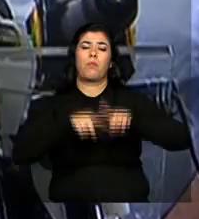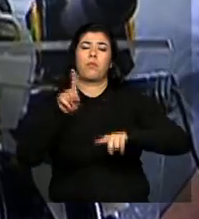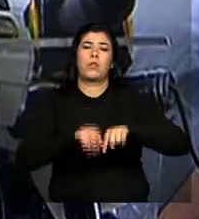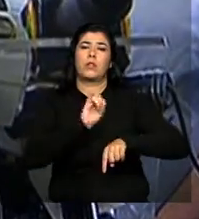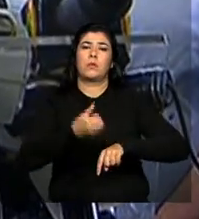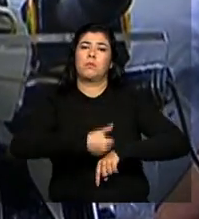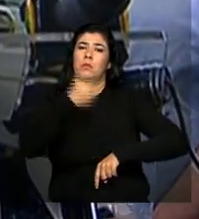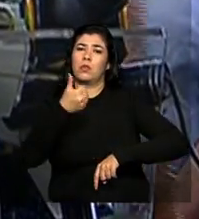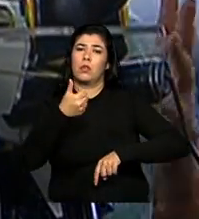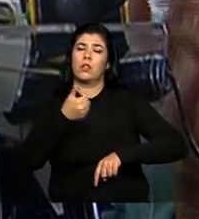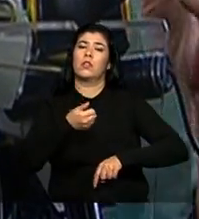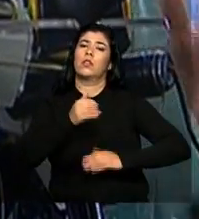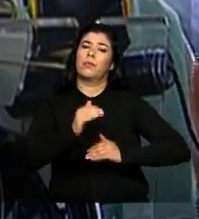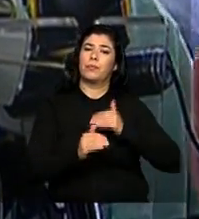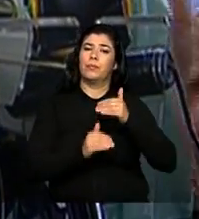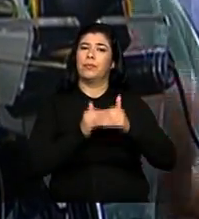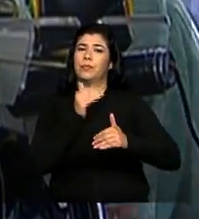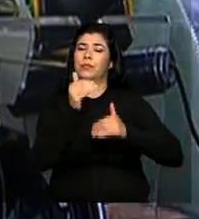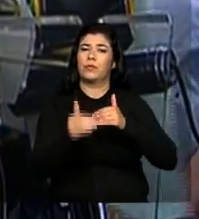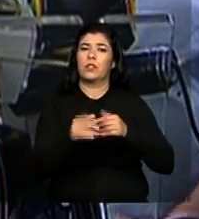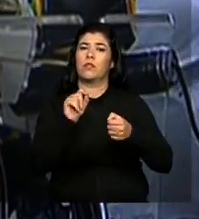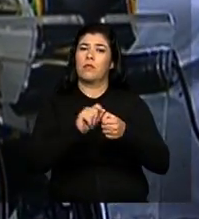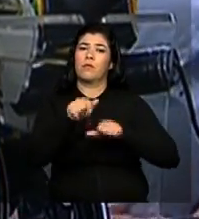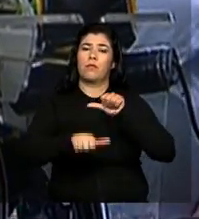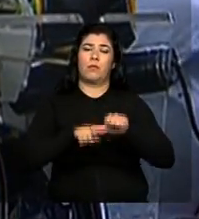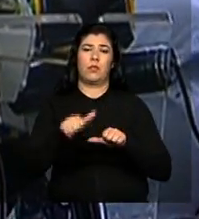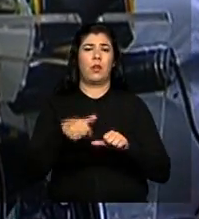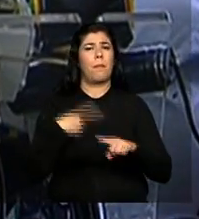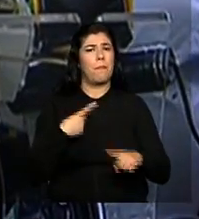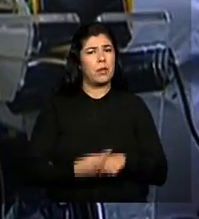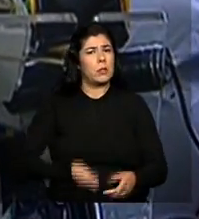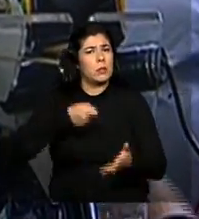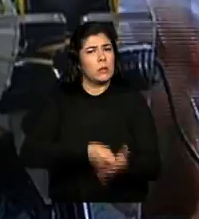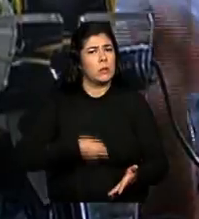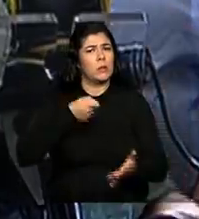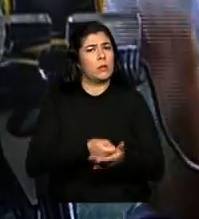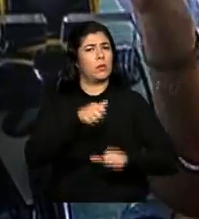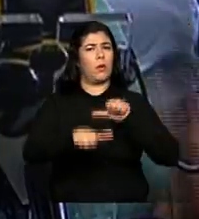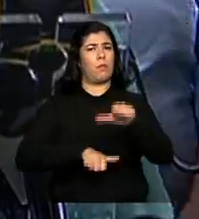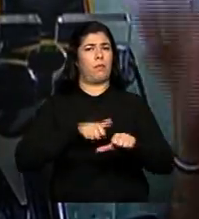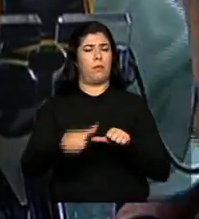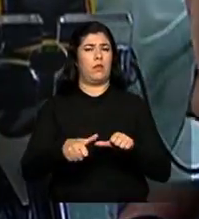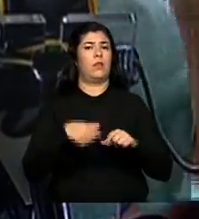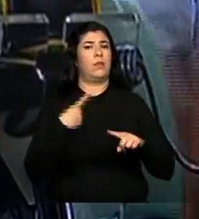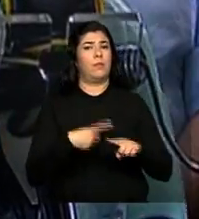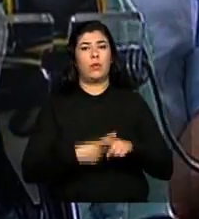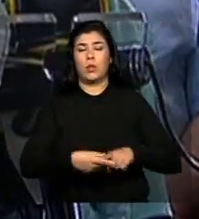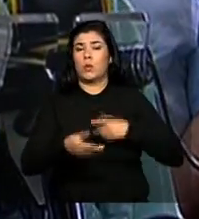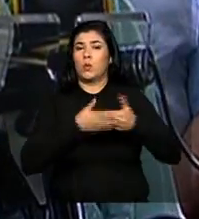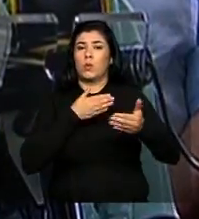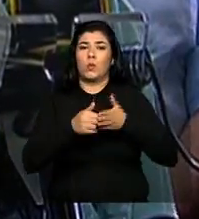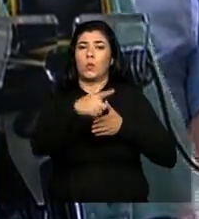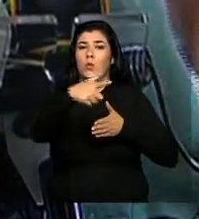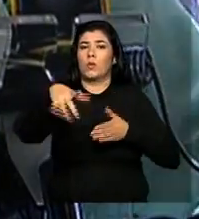Nós progressivamente vamos fazendo alterações. Por que que eu insisto nisso? Porque isso se faz em todas